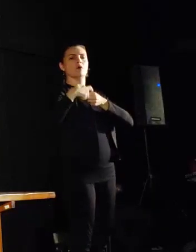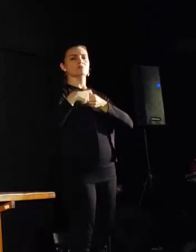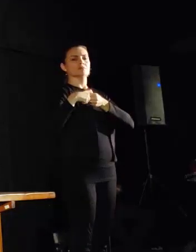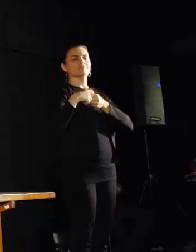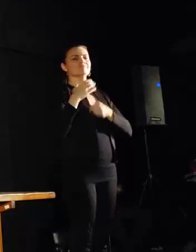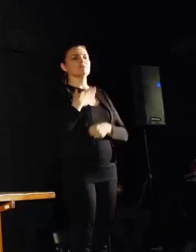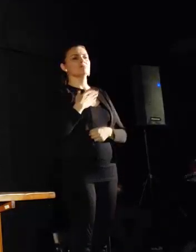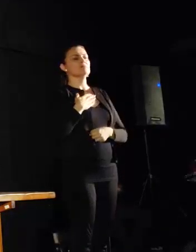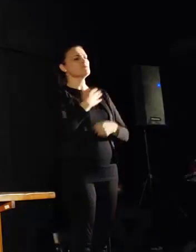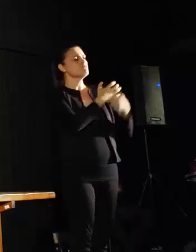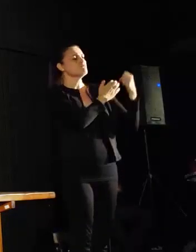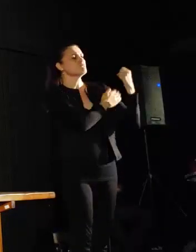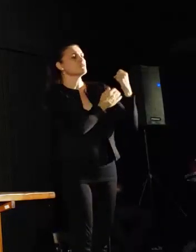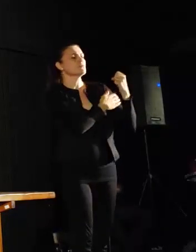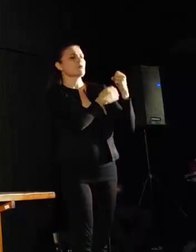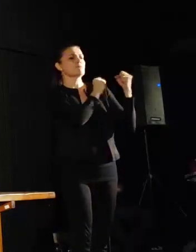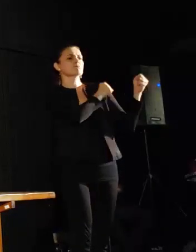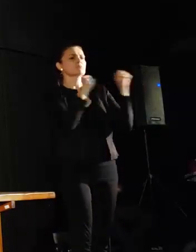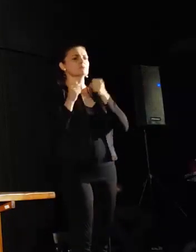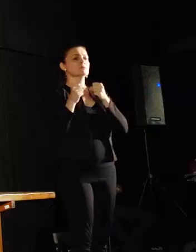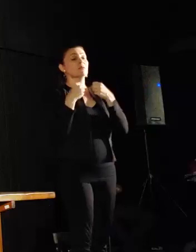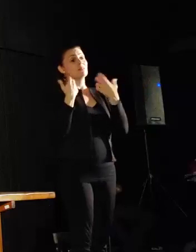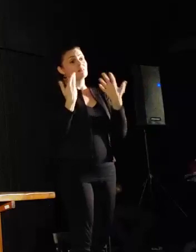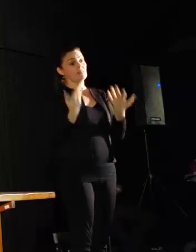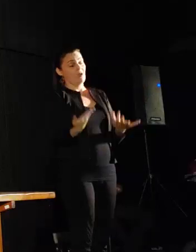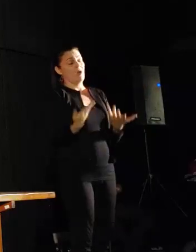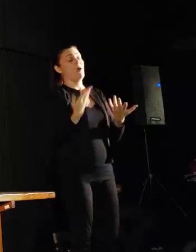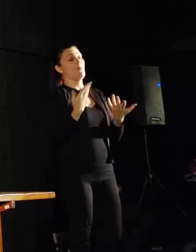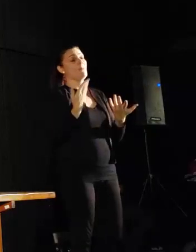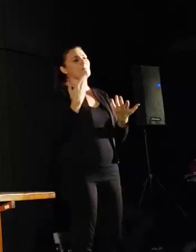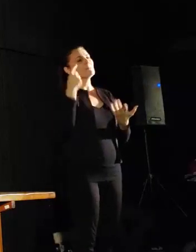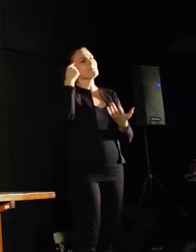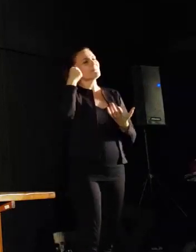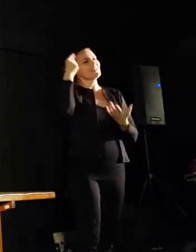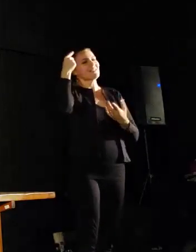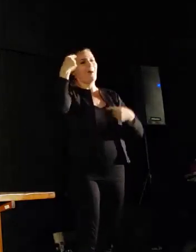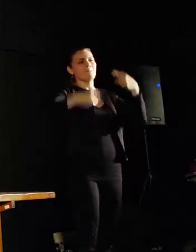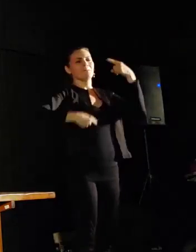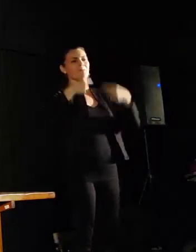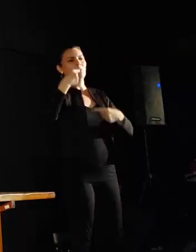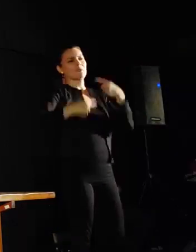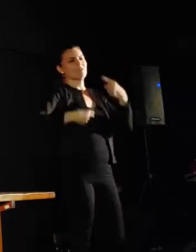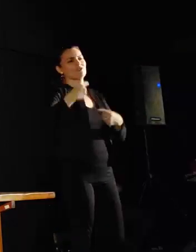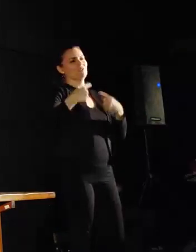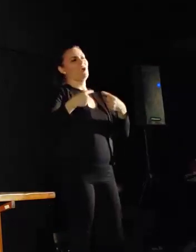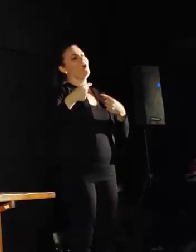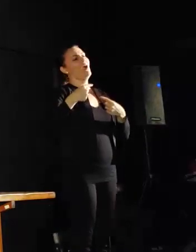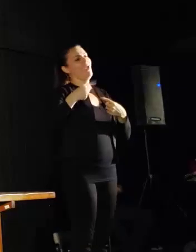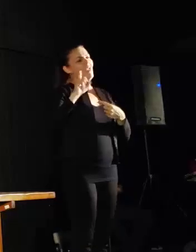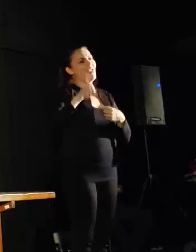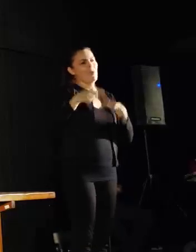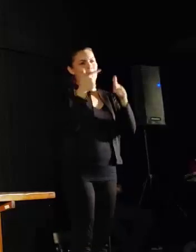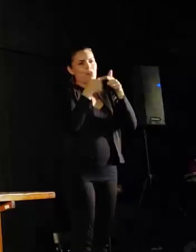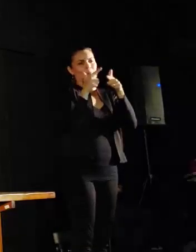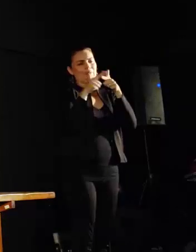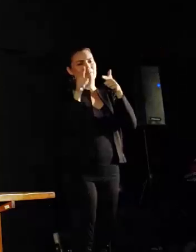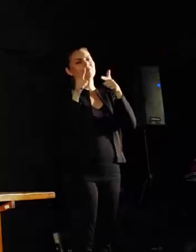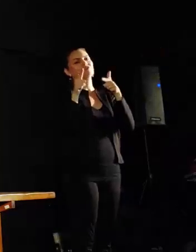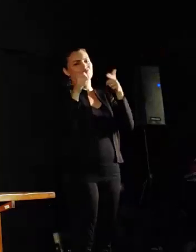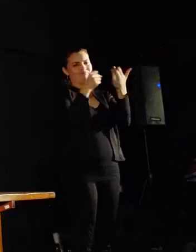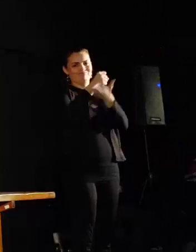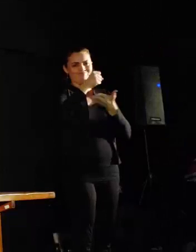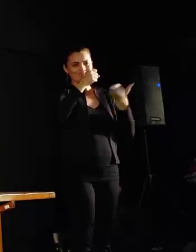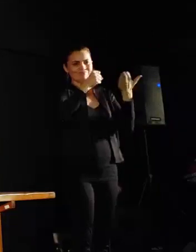Então, por isso essa maneira de pensar política sob a forma de demandas, ela tem um problema de base. A